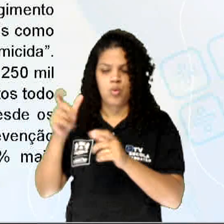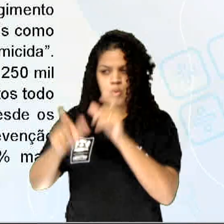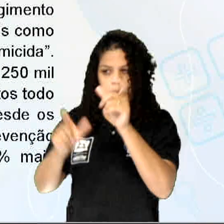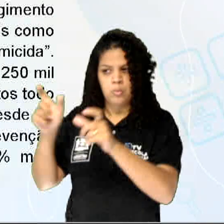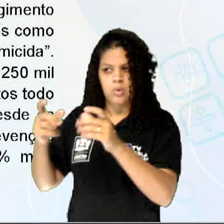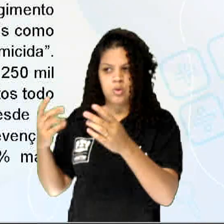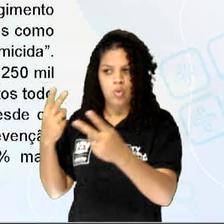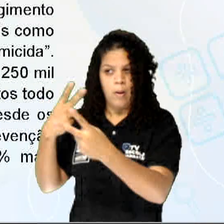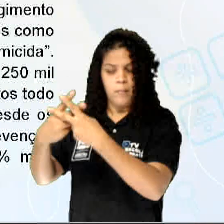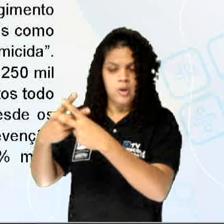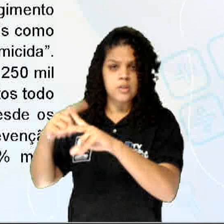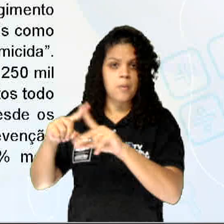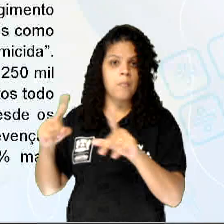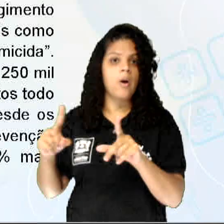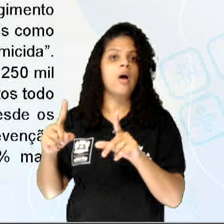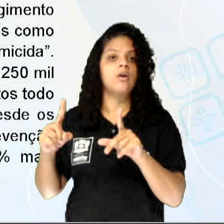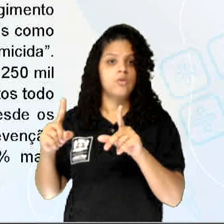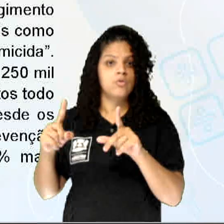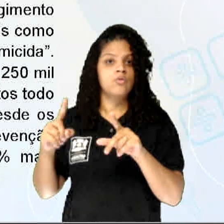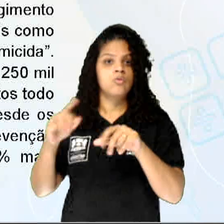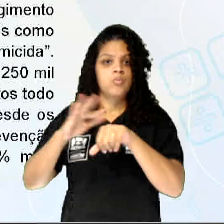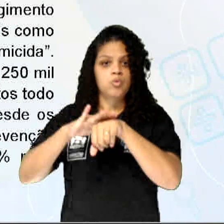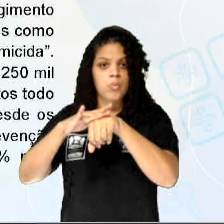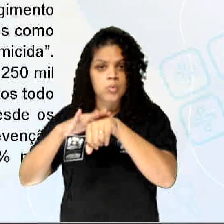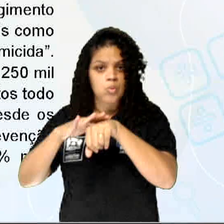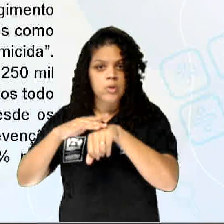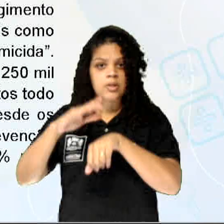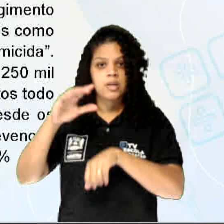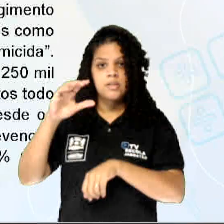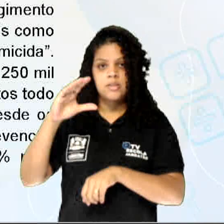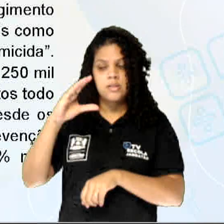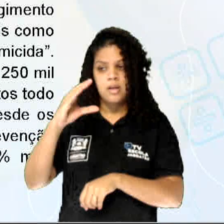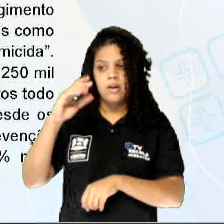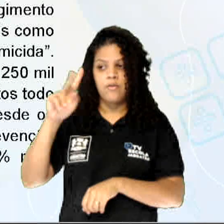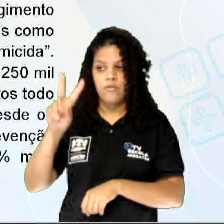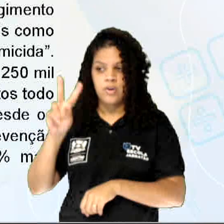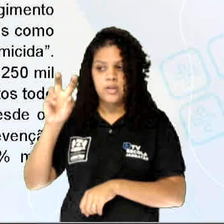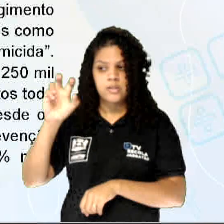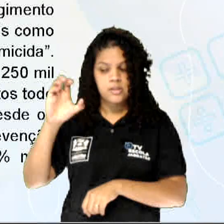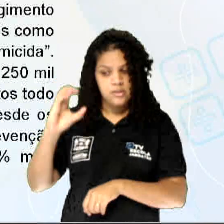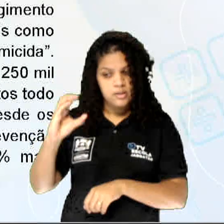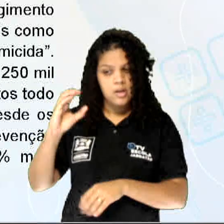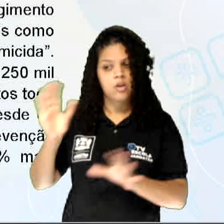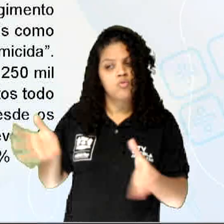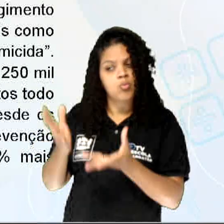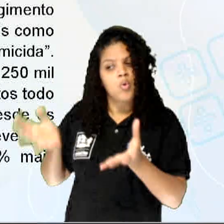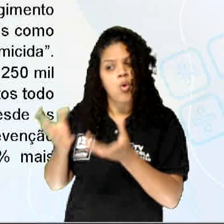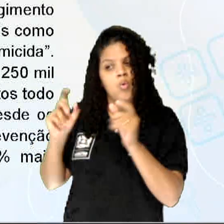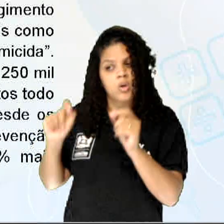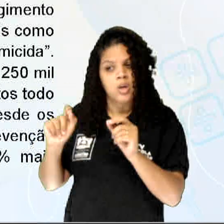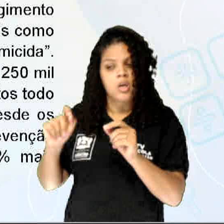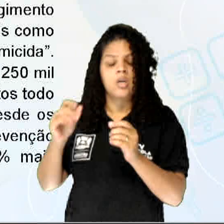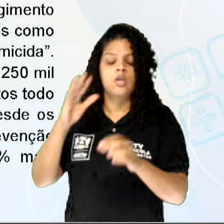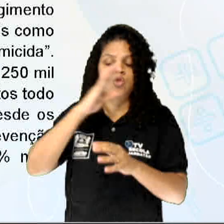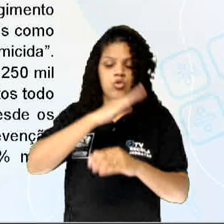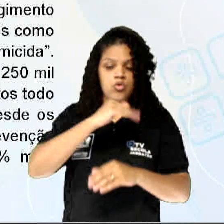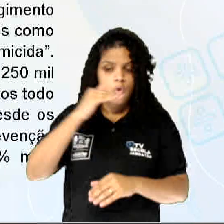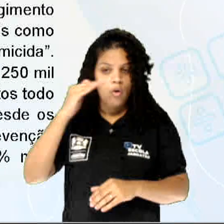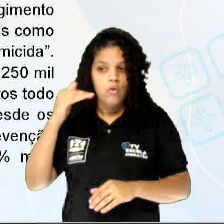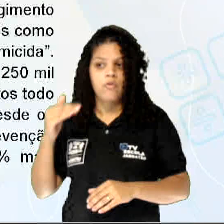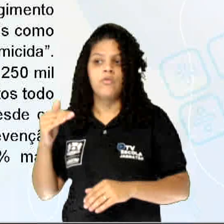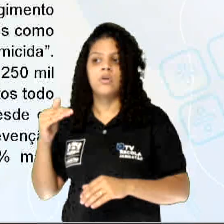de Controle de Doenças e Prevenção, CDC, estimulou que jovens presos ao lado de adultos